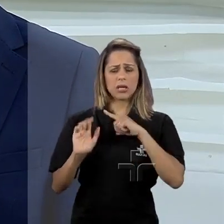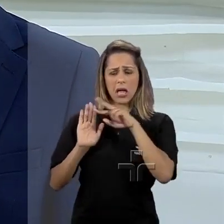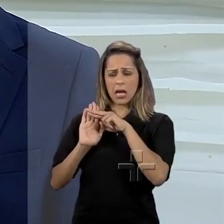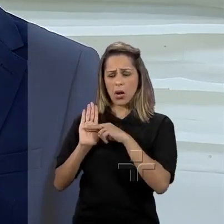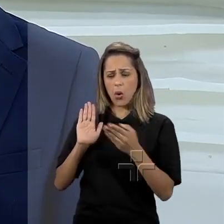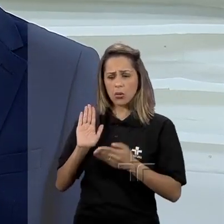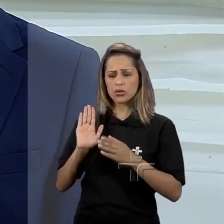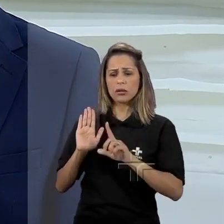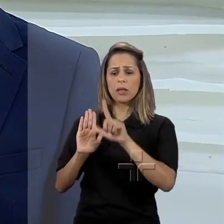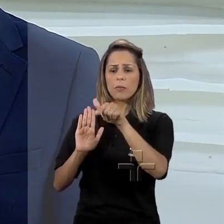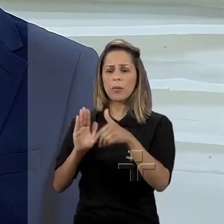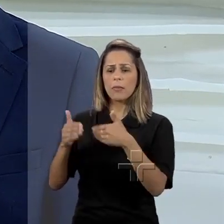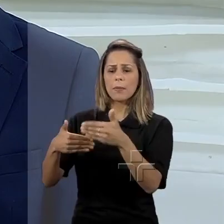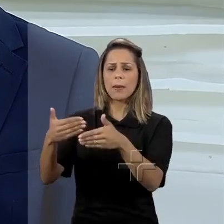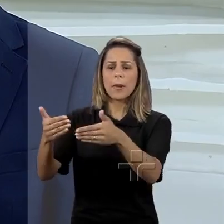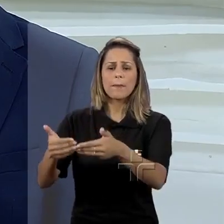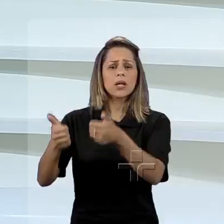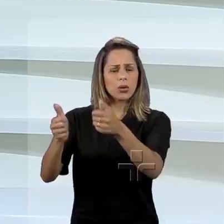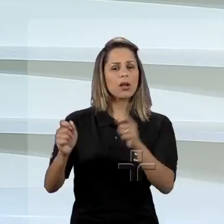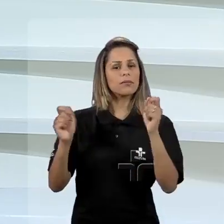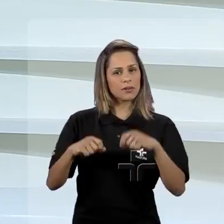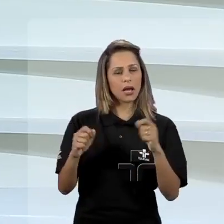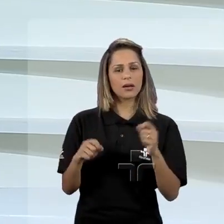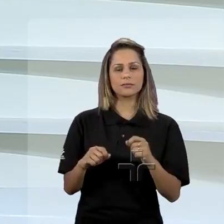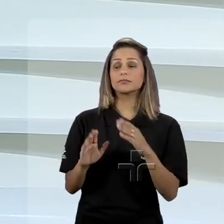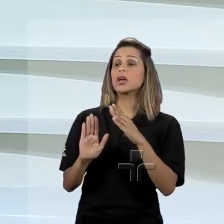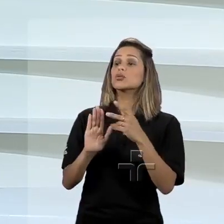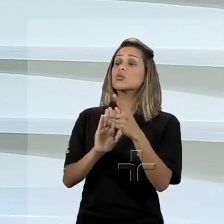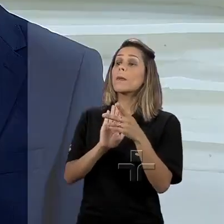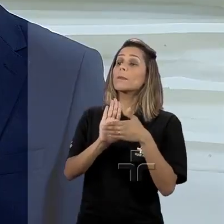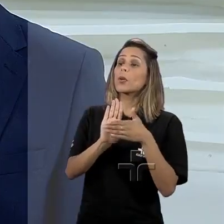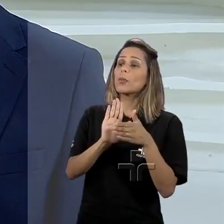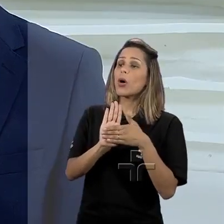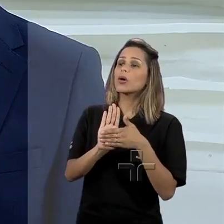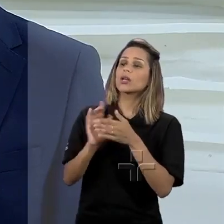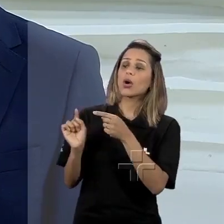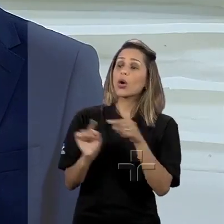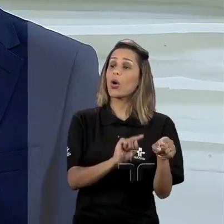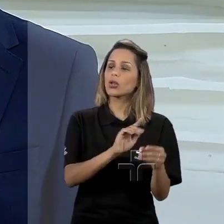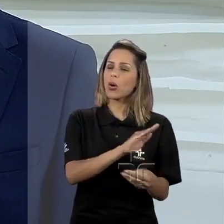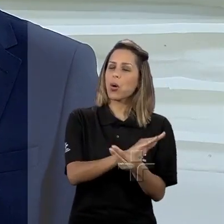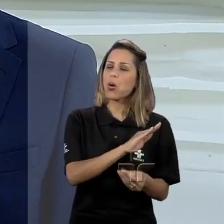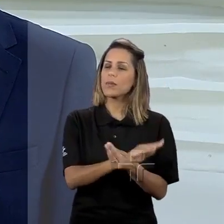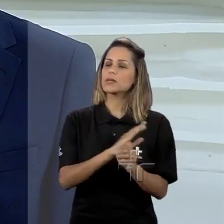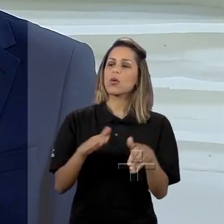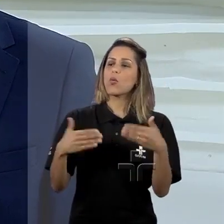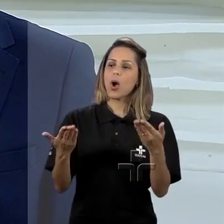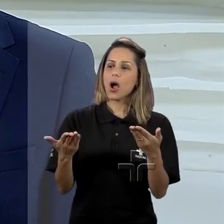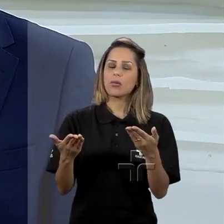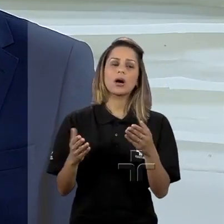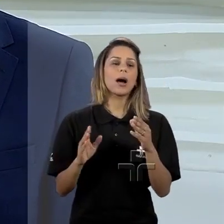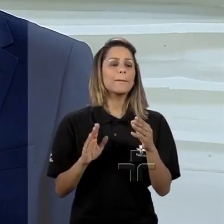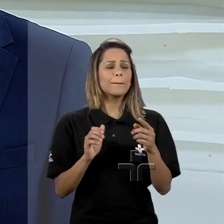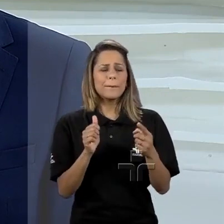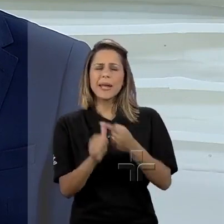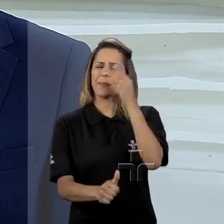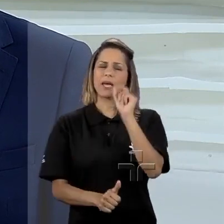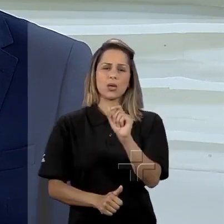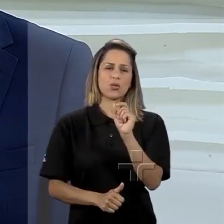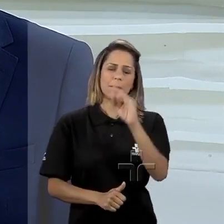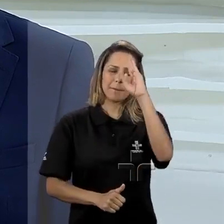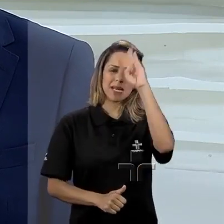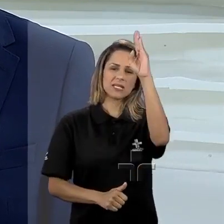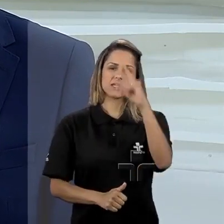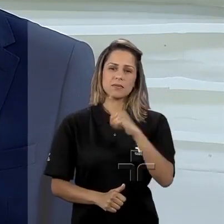mas total autonomia. O senhor tem de proposta para combater a corrupção? A proposta, primeiro, é reduzir a burocracia. A melhor forma de você combater